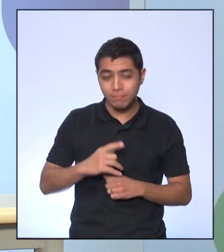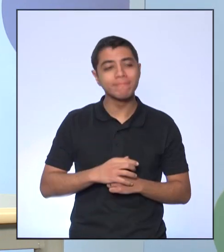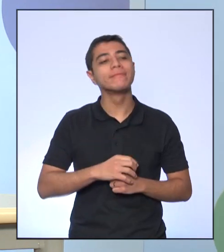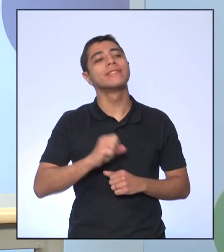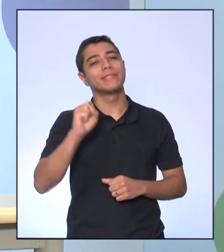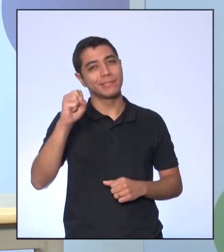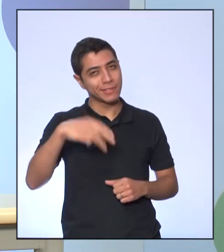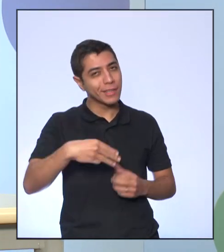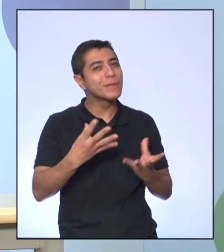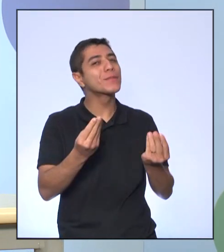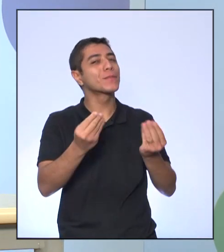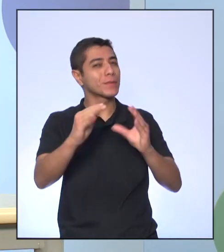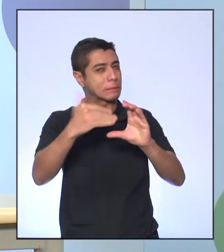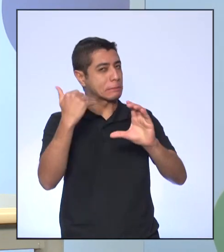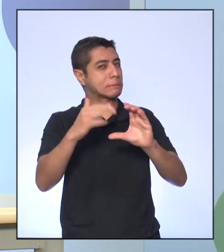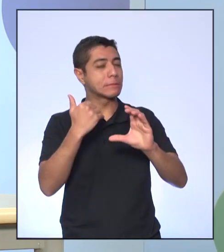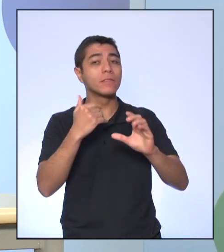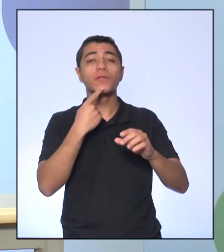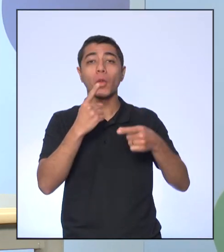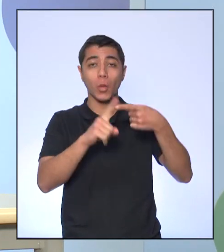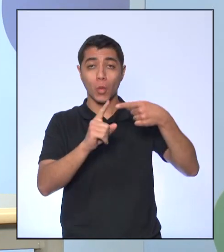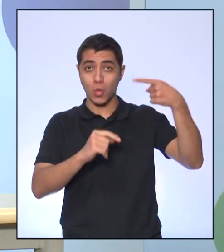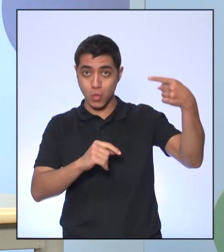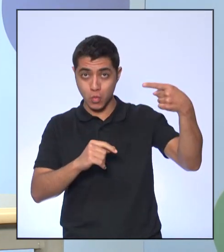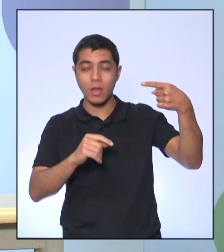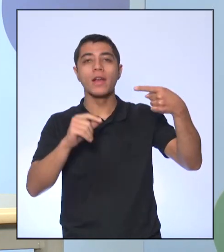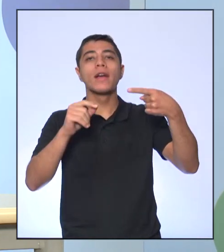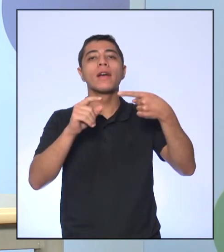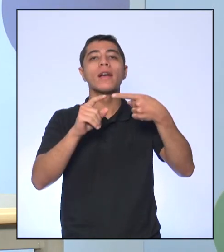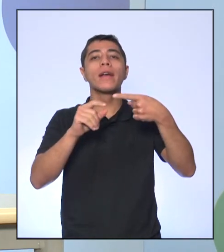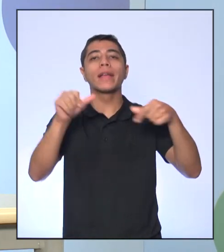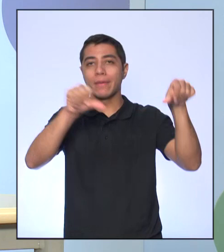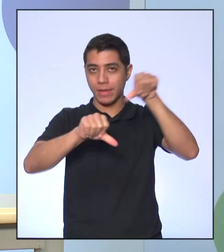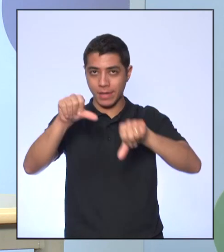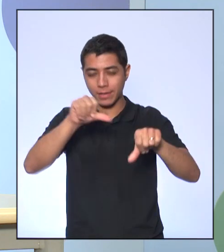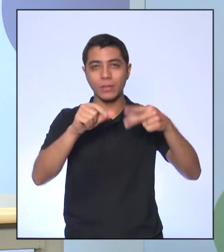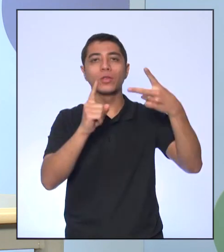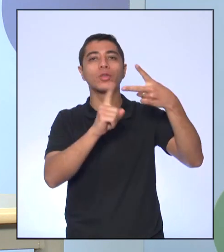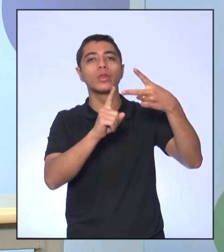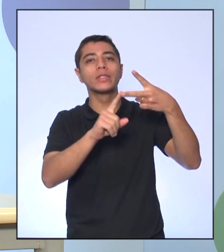alteração química, na 2 físico e no 3 também a